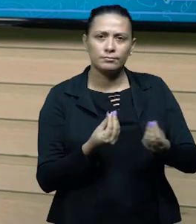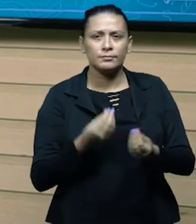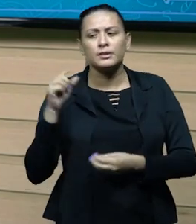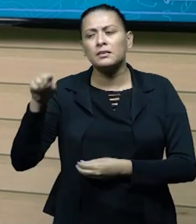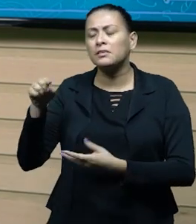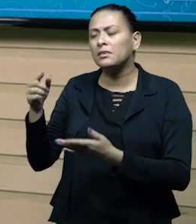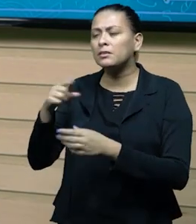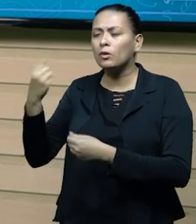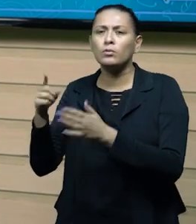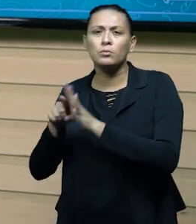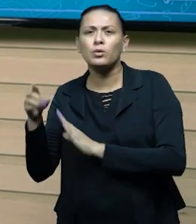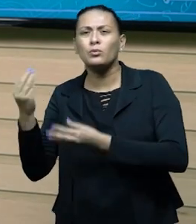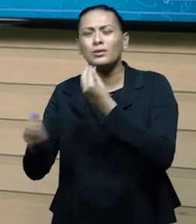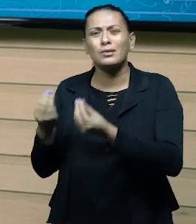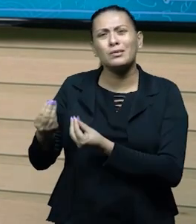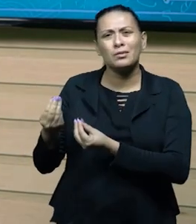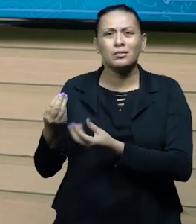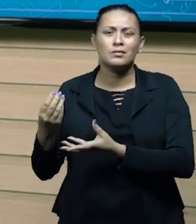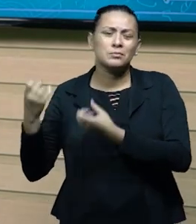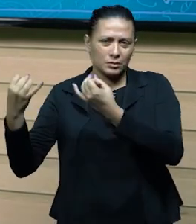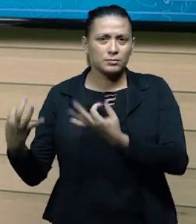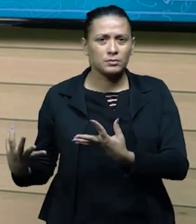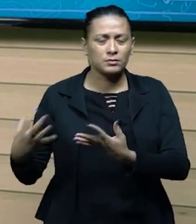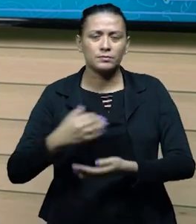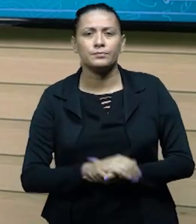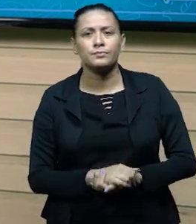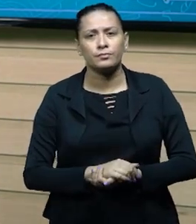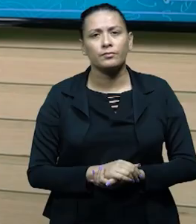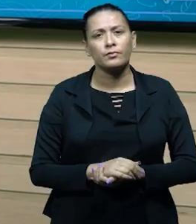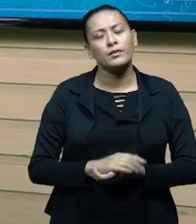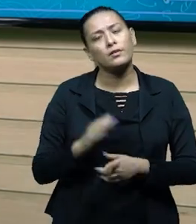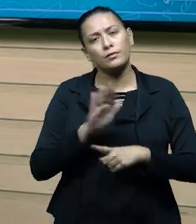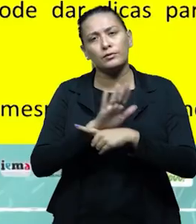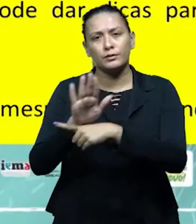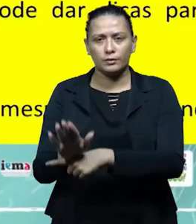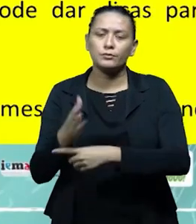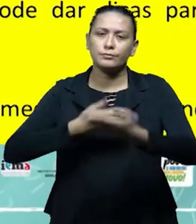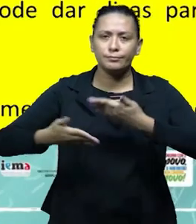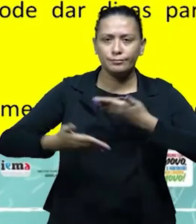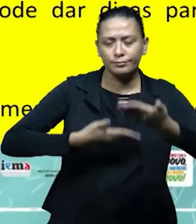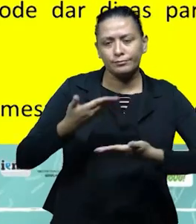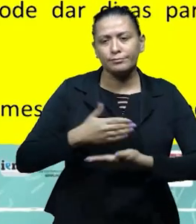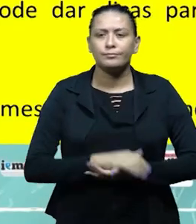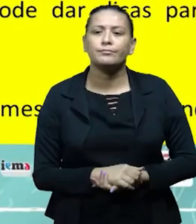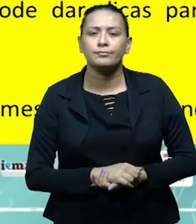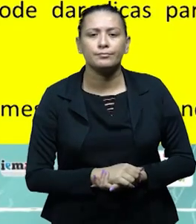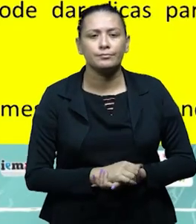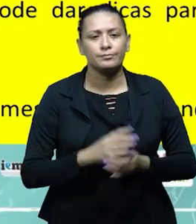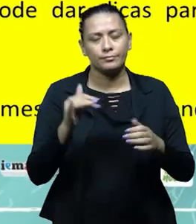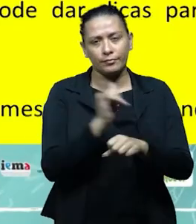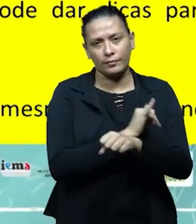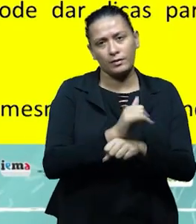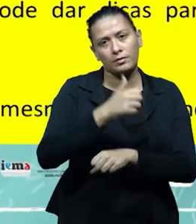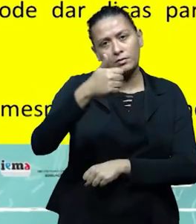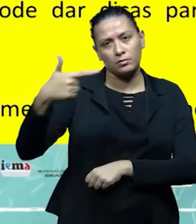e essa daqui o que que você acha tenho dúvida sobre isso daí vocês vão se ajudando se auxiliando estratégia de número